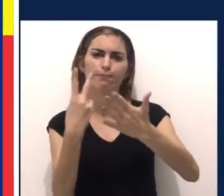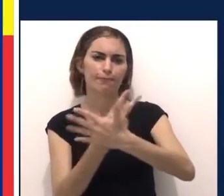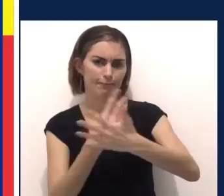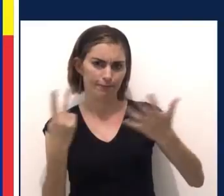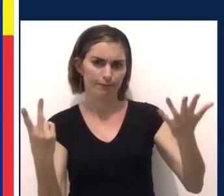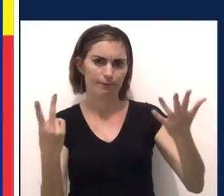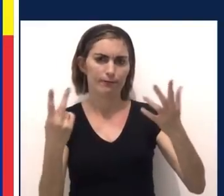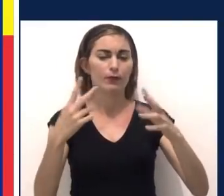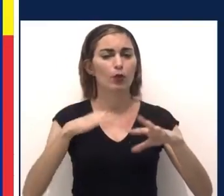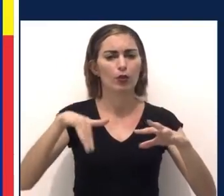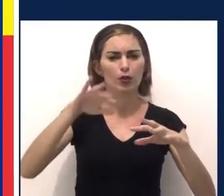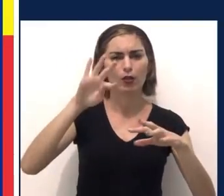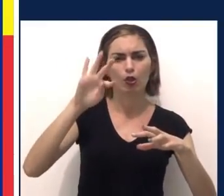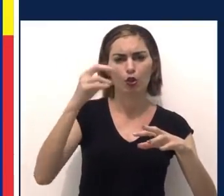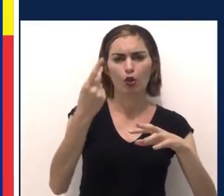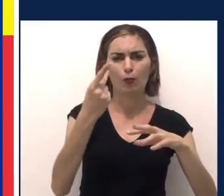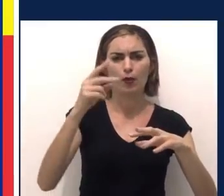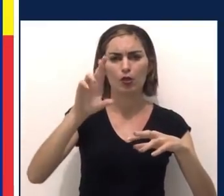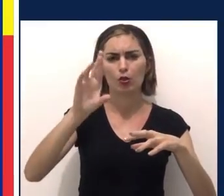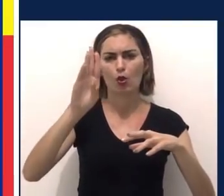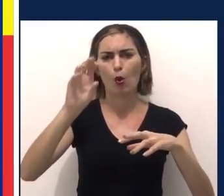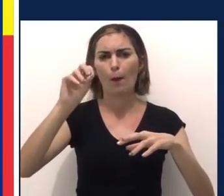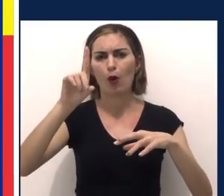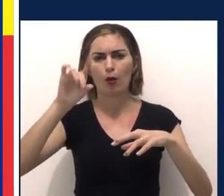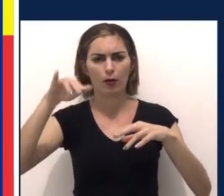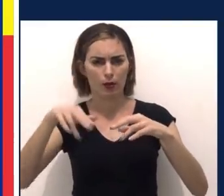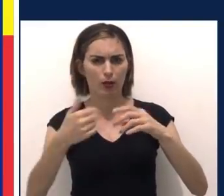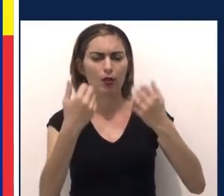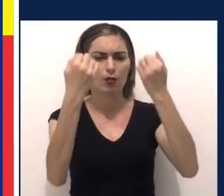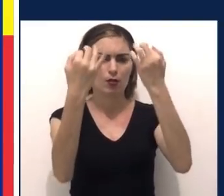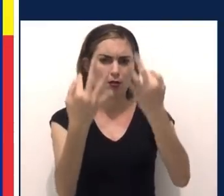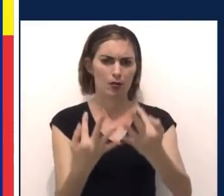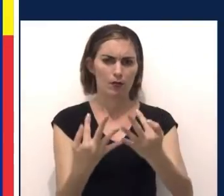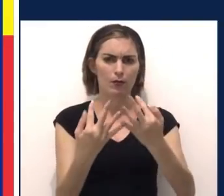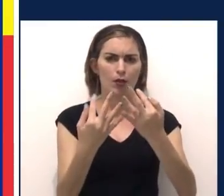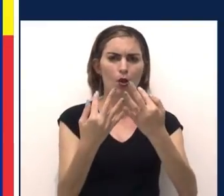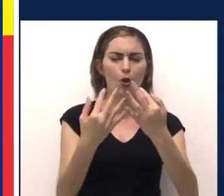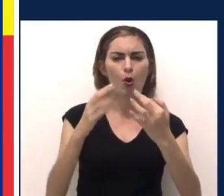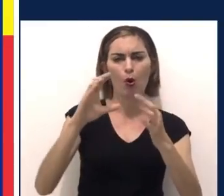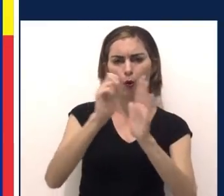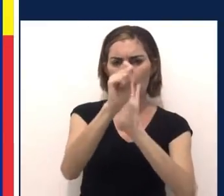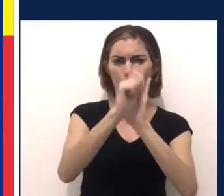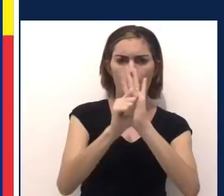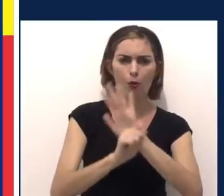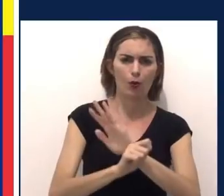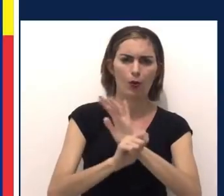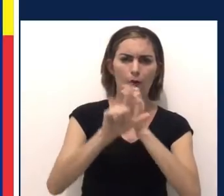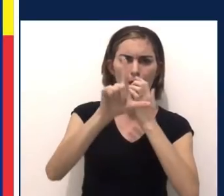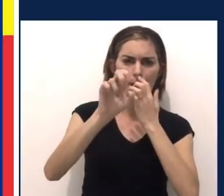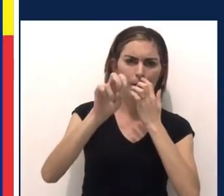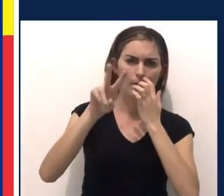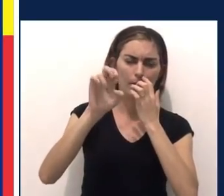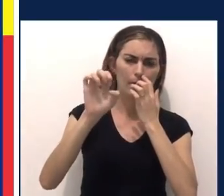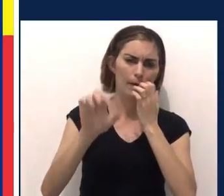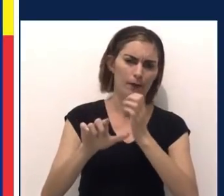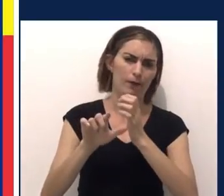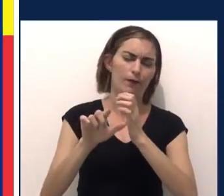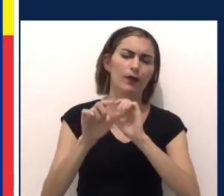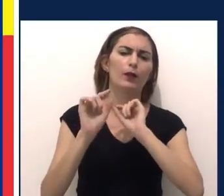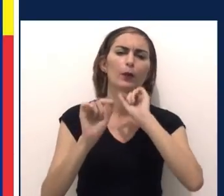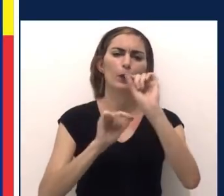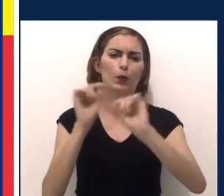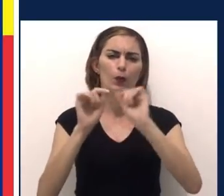sacrilégio. E Thomas Hobbes, como eu falei anteriormente, vai falar na sua grande obra,